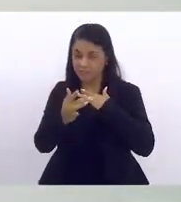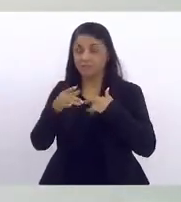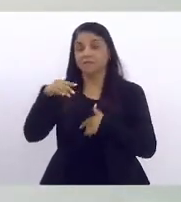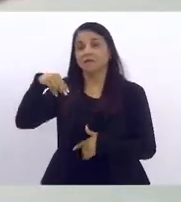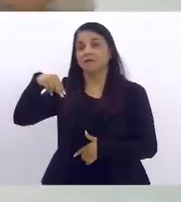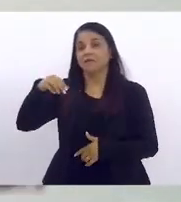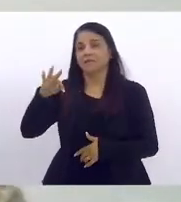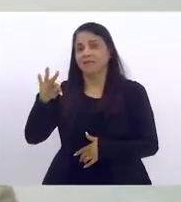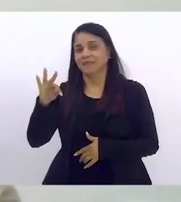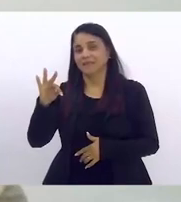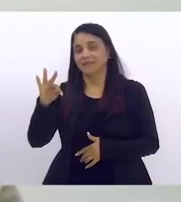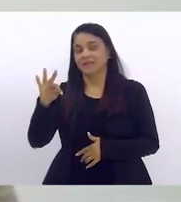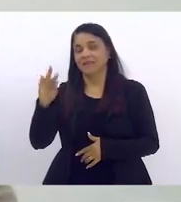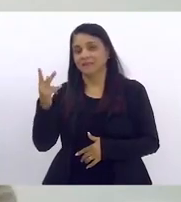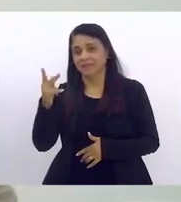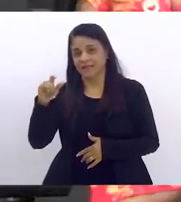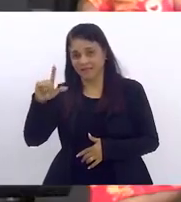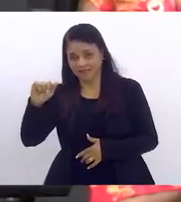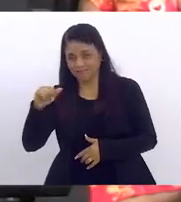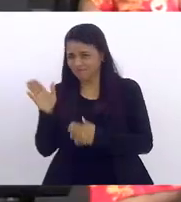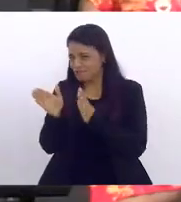Natália, está escondidinha aqui.